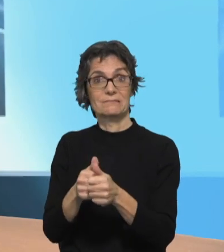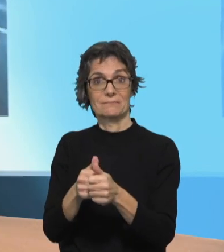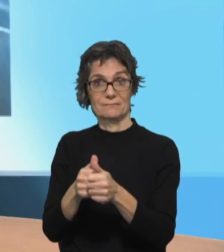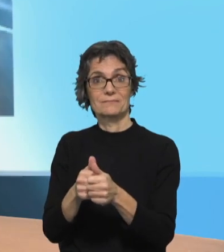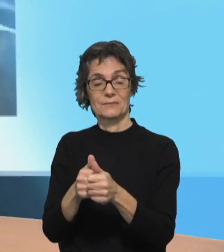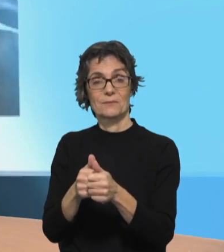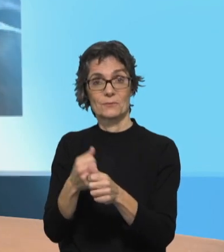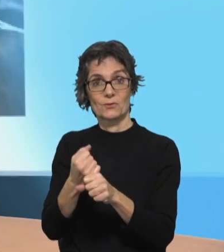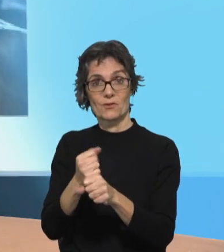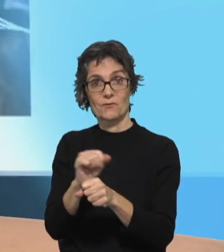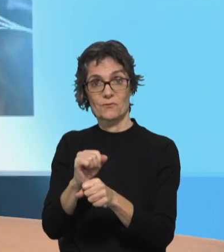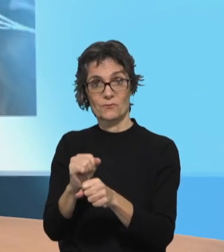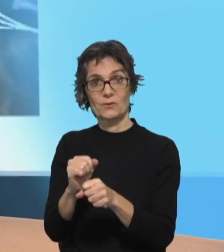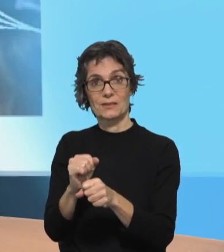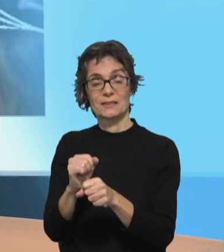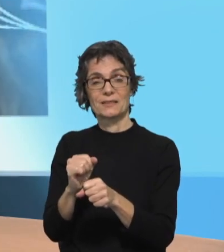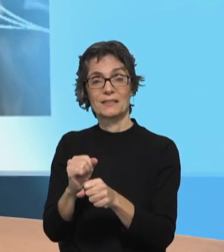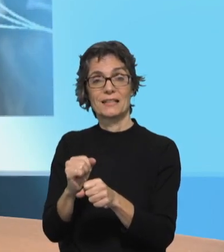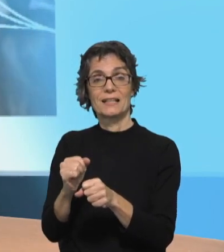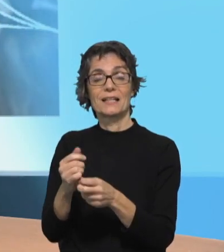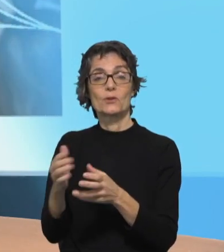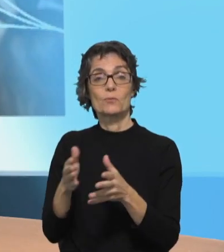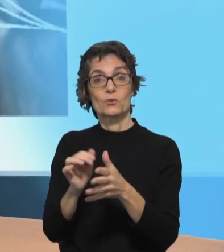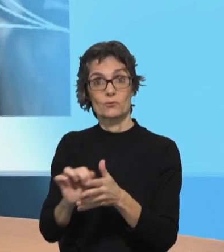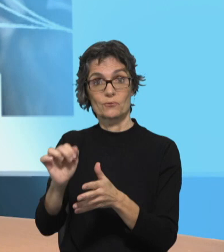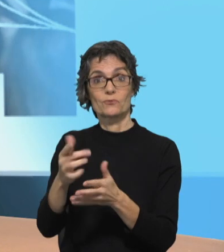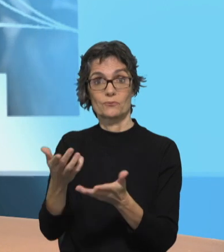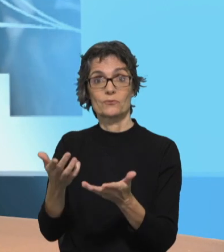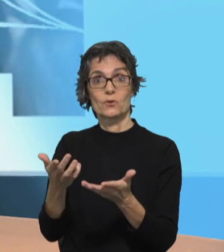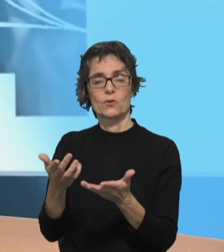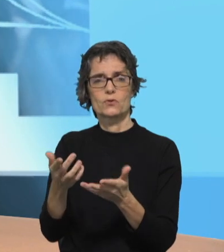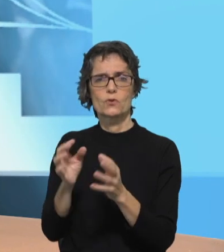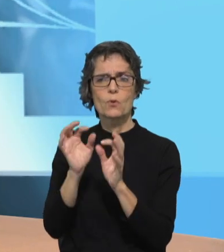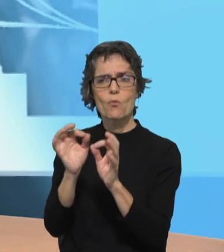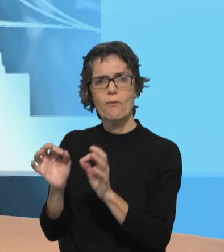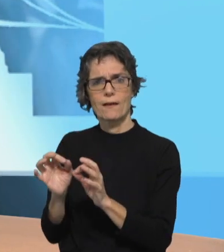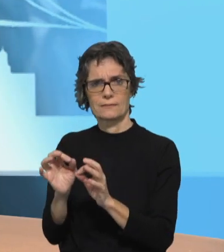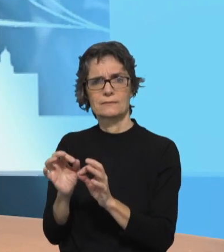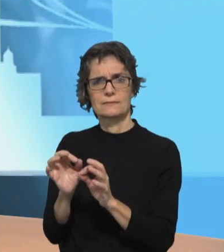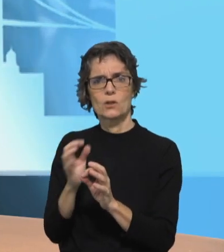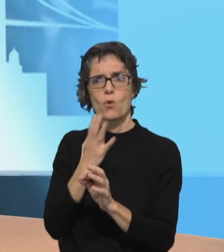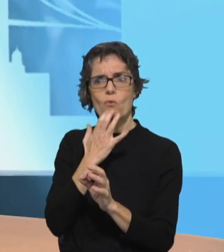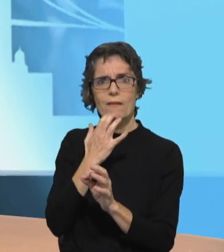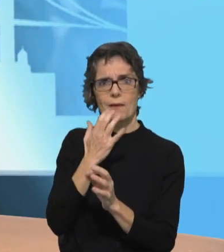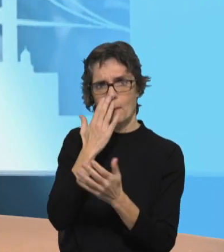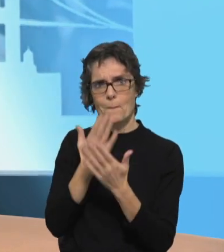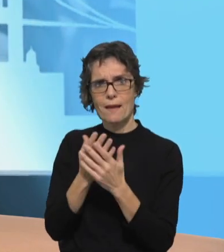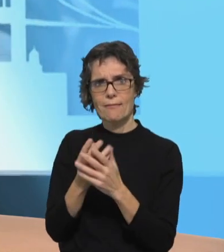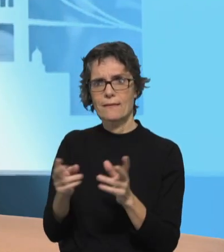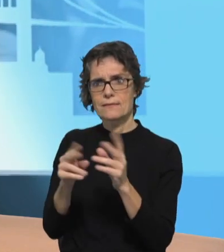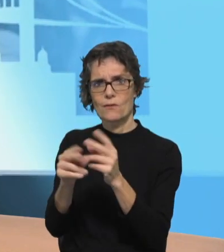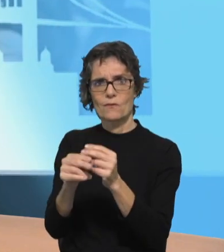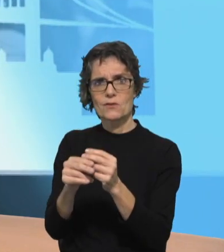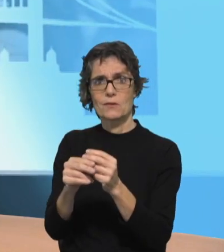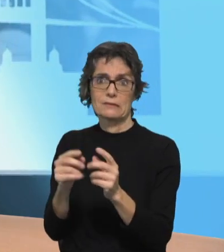do itinerário que deve ser trilhado e do cuidado que devemos ter também perante estas inovações, que, sendo